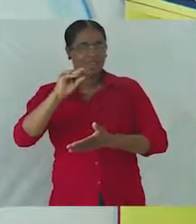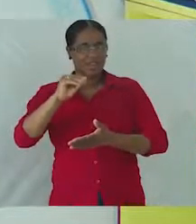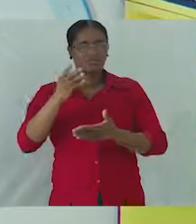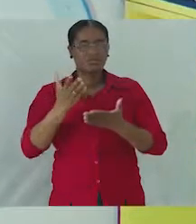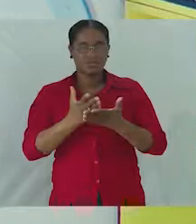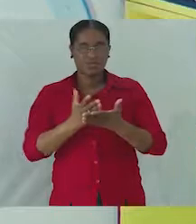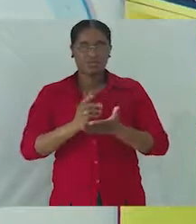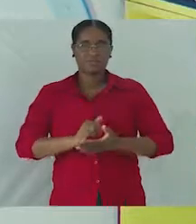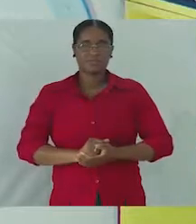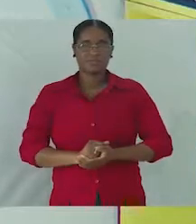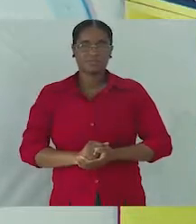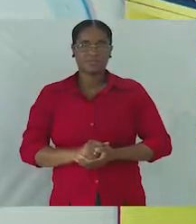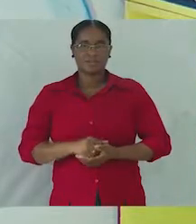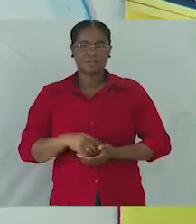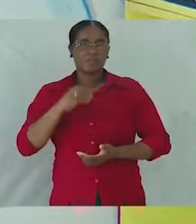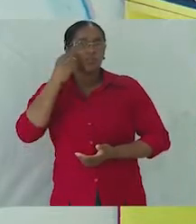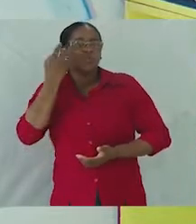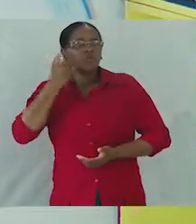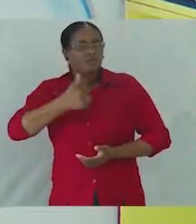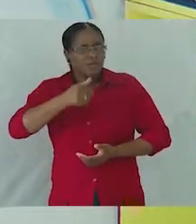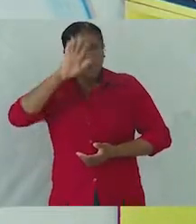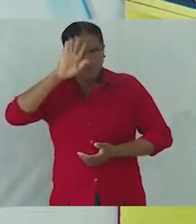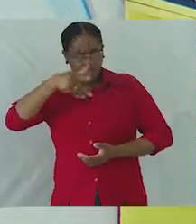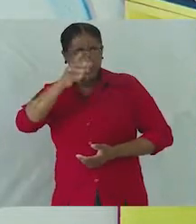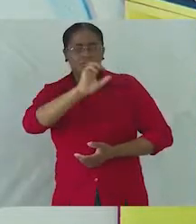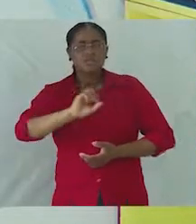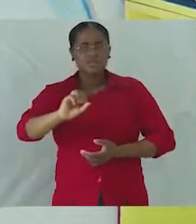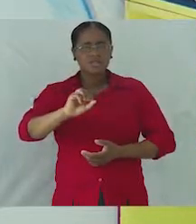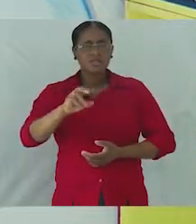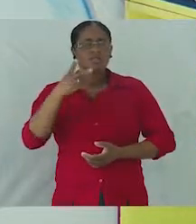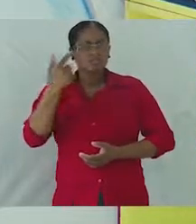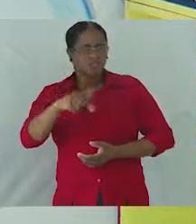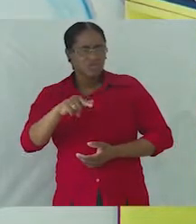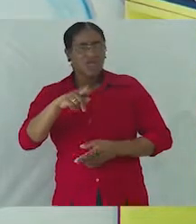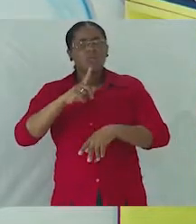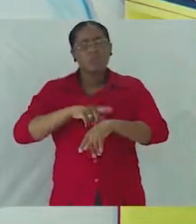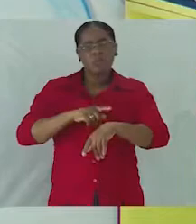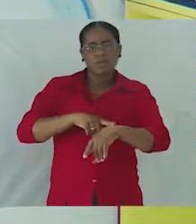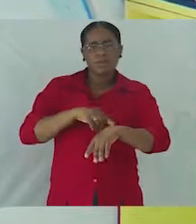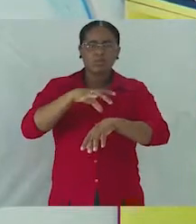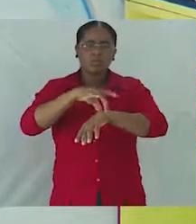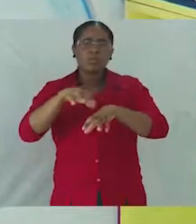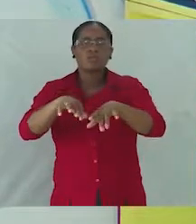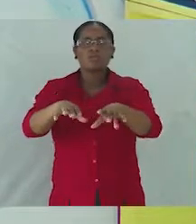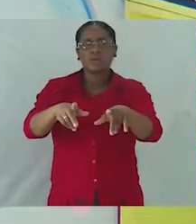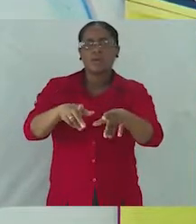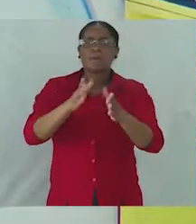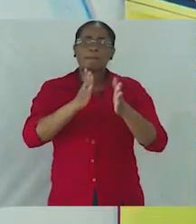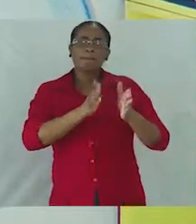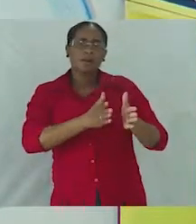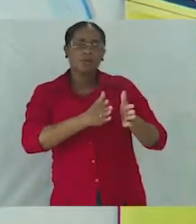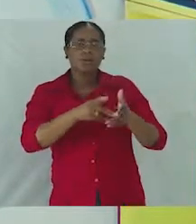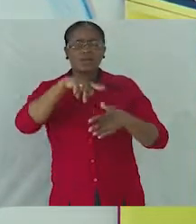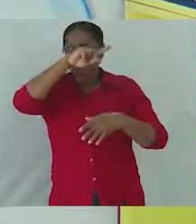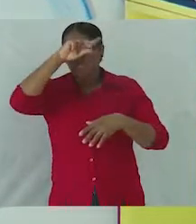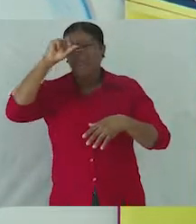escolaridade. Como bem sabem, vivemos um momento epidemiológico particularmente